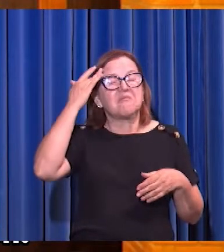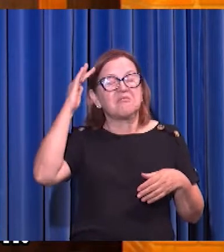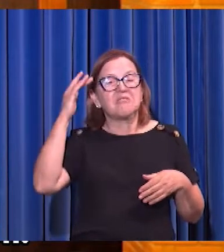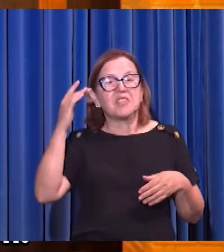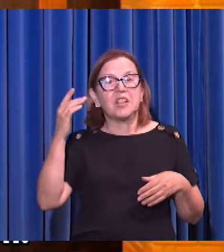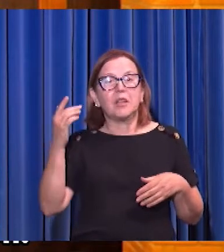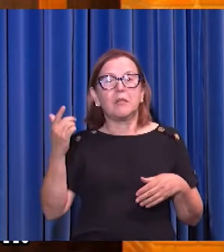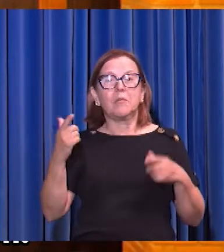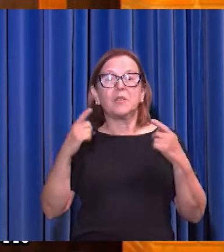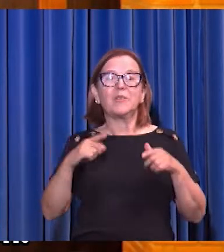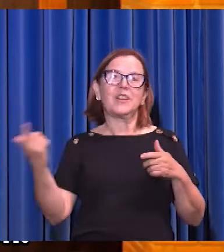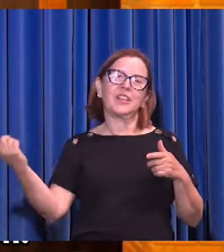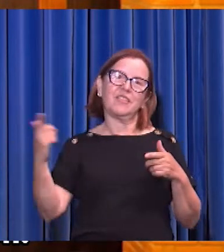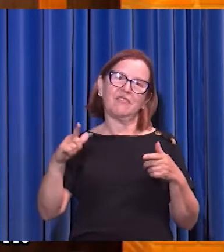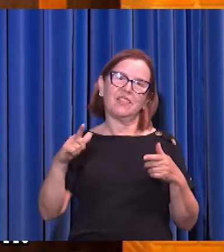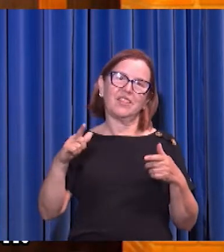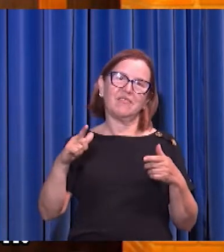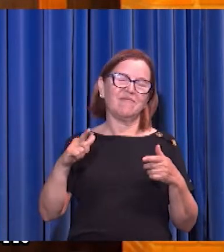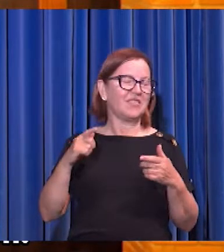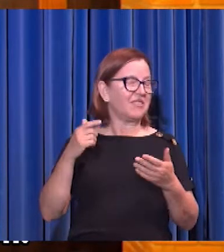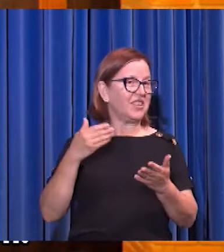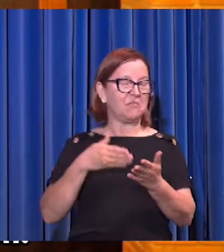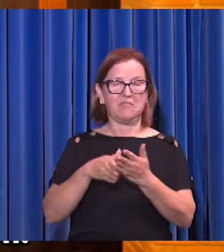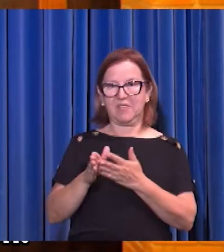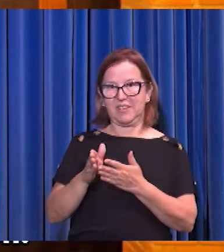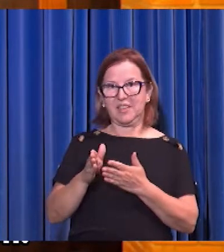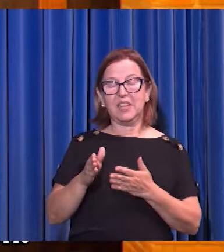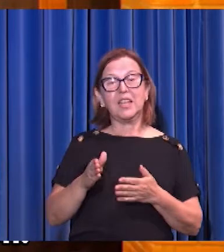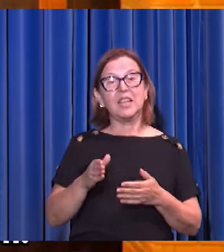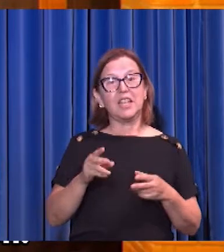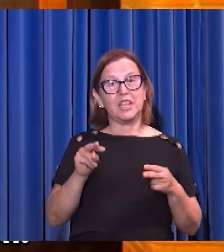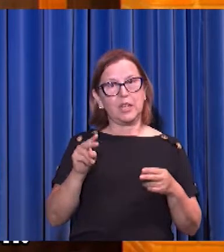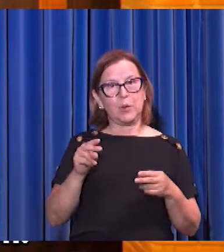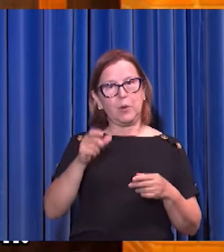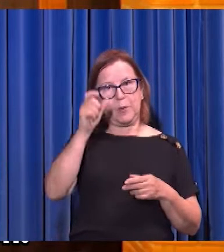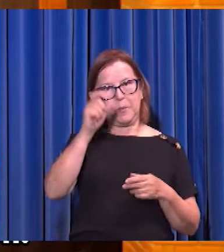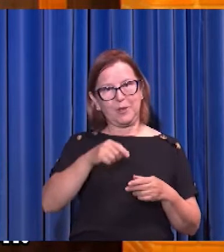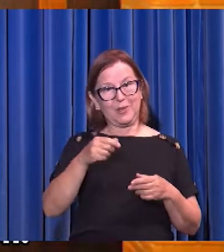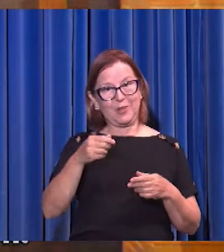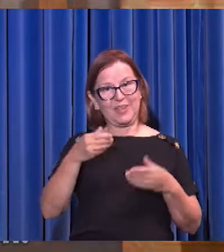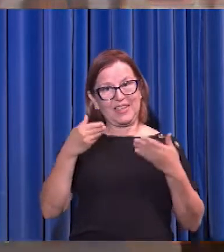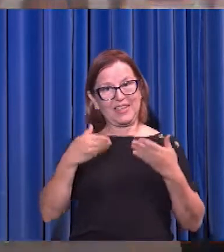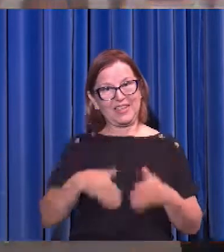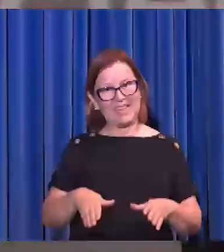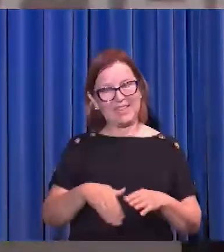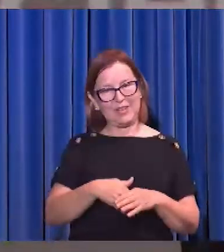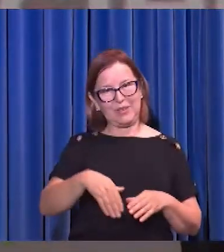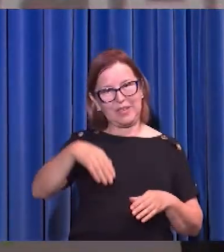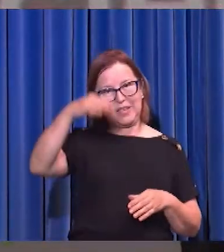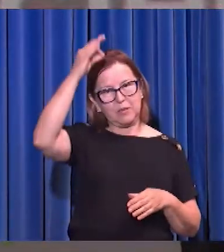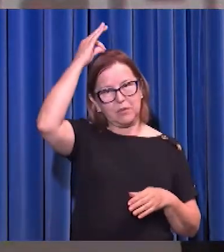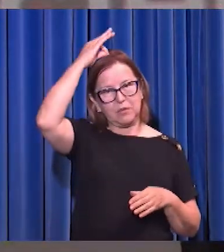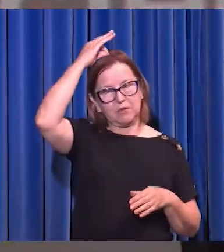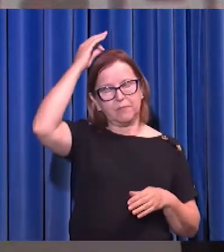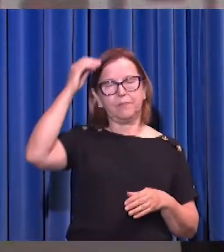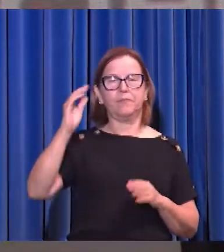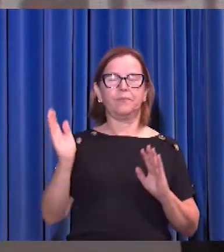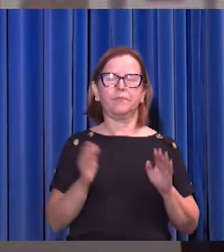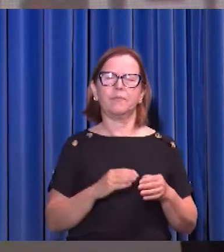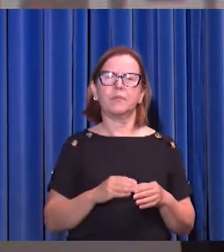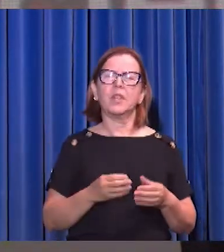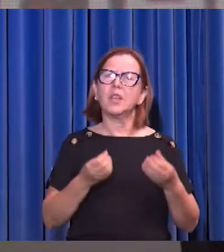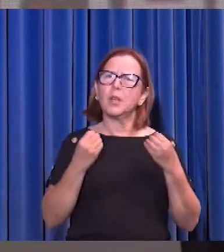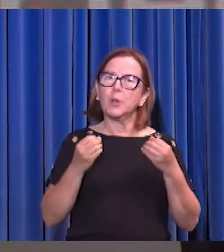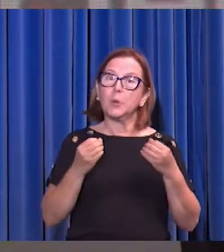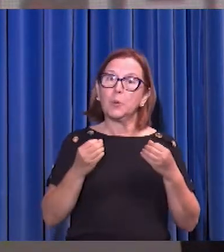vai. Assim é todo aquele que é nascido do Espírito. Como que nós vamos entender o que é esse nascimento